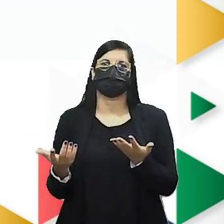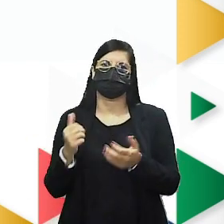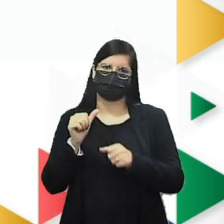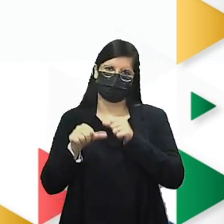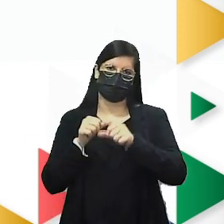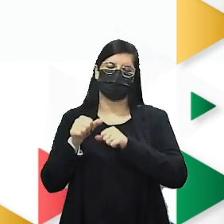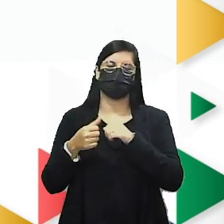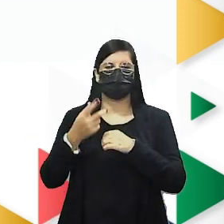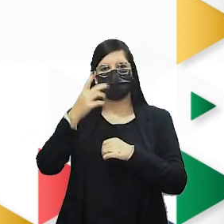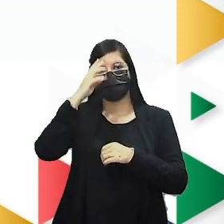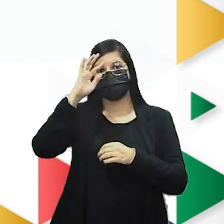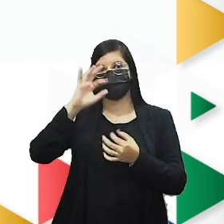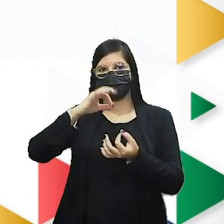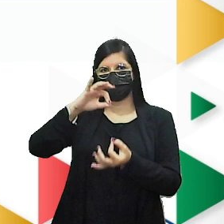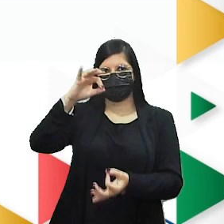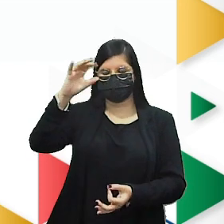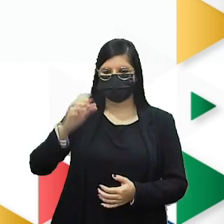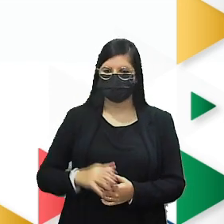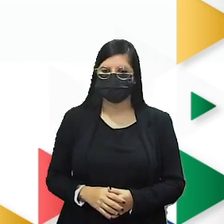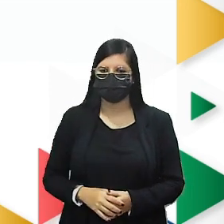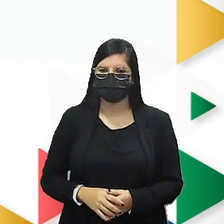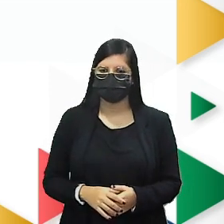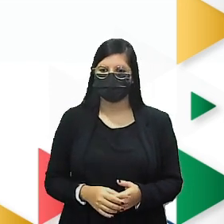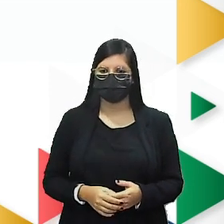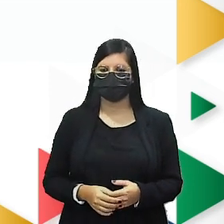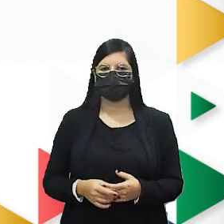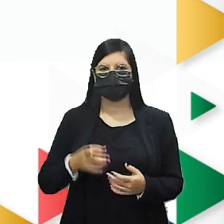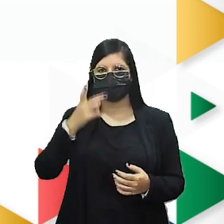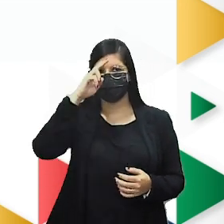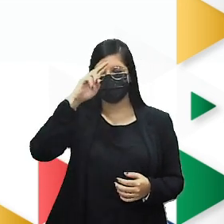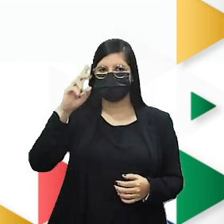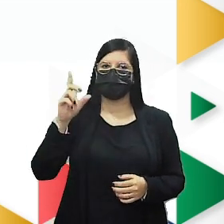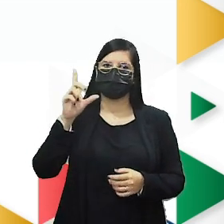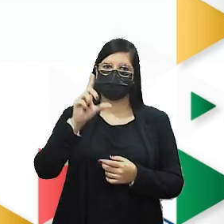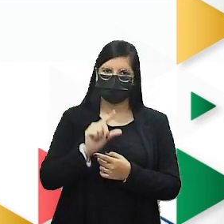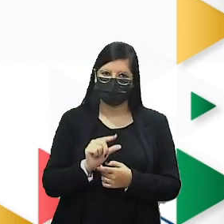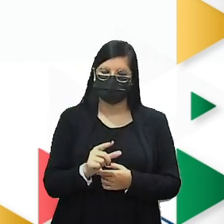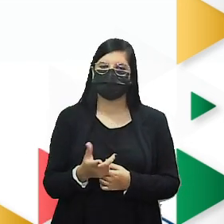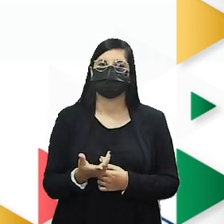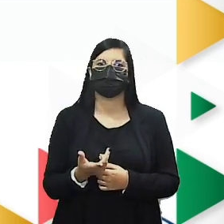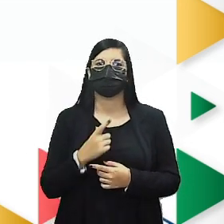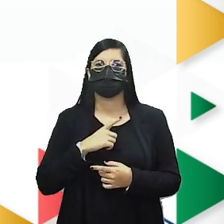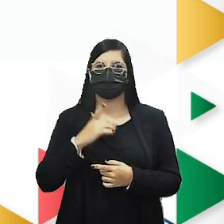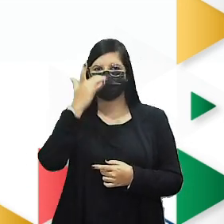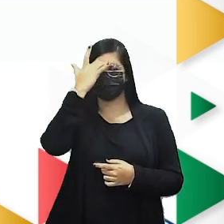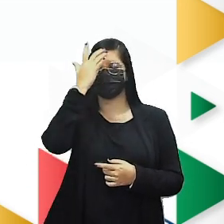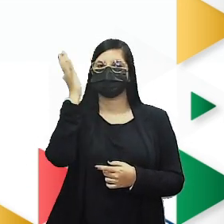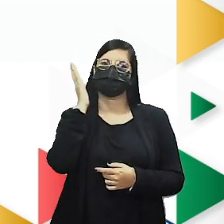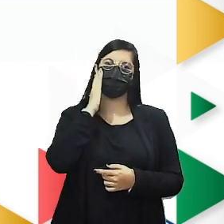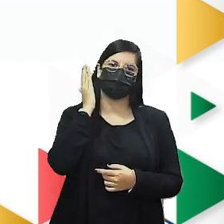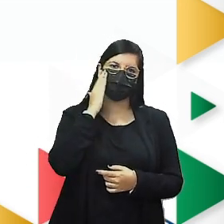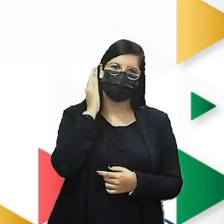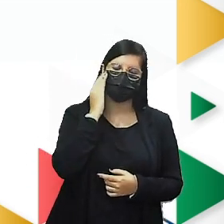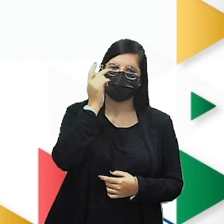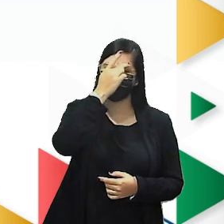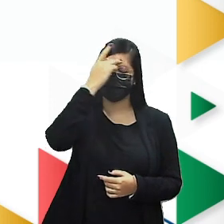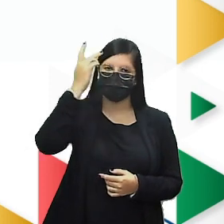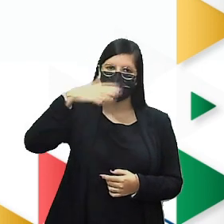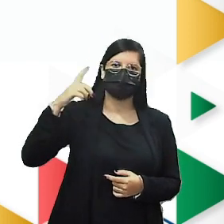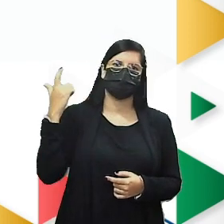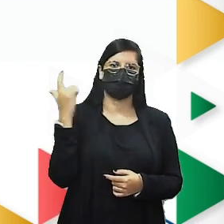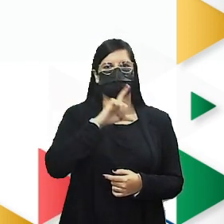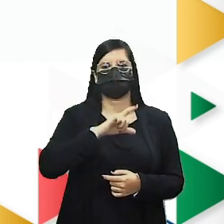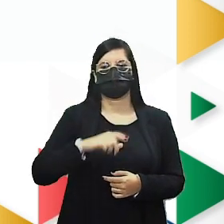se fosse uma grande. Não são histórias pequenas, uma pequena história, né, e de fácil entendimento, né, que faz as pessoas entenderem